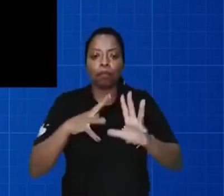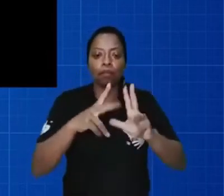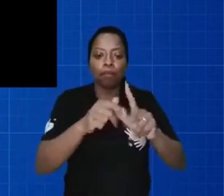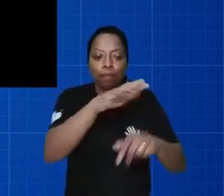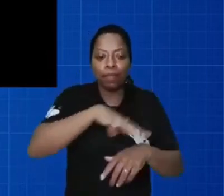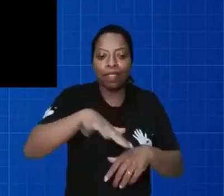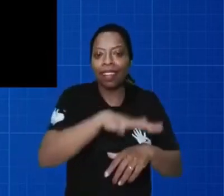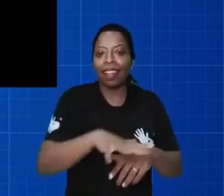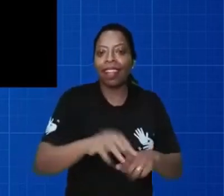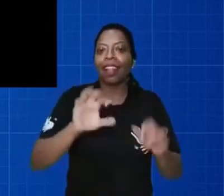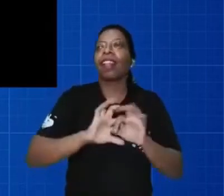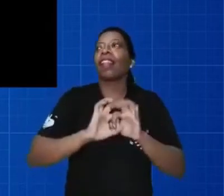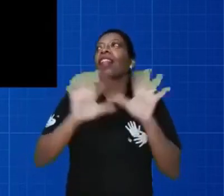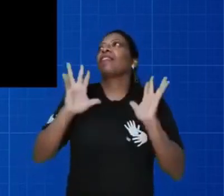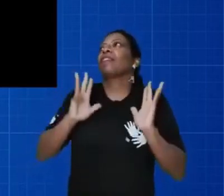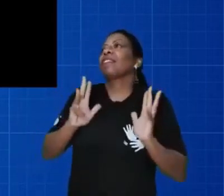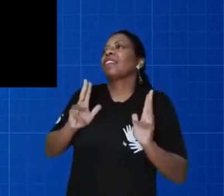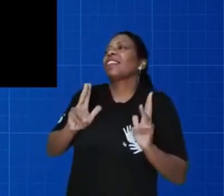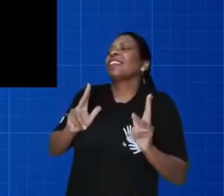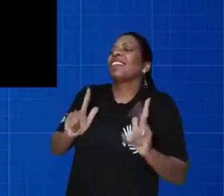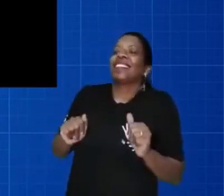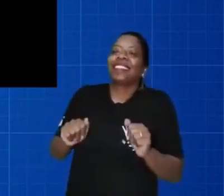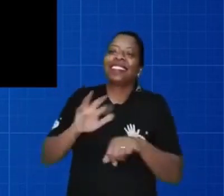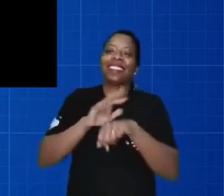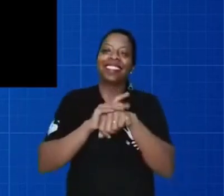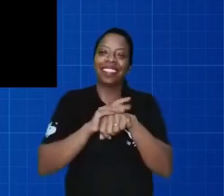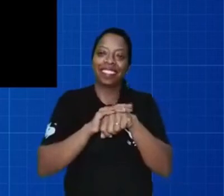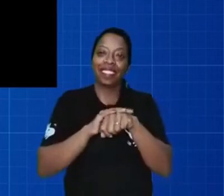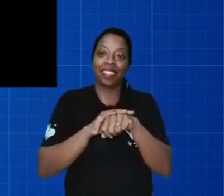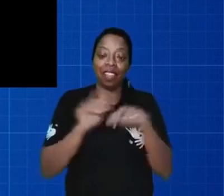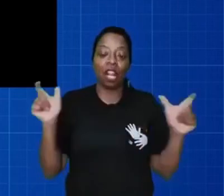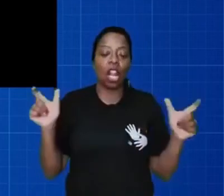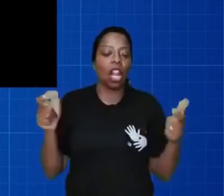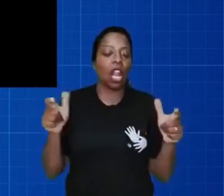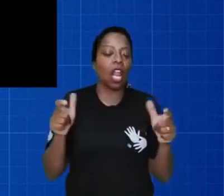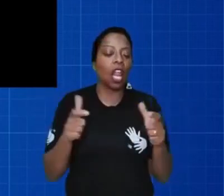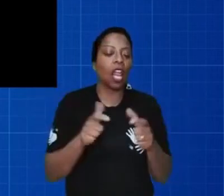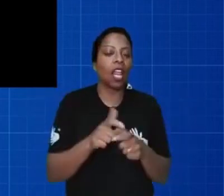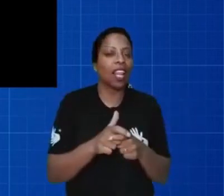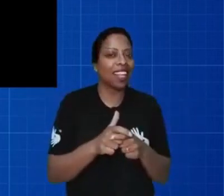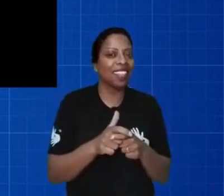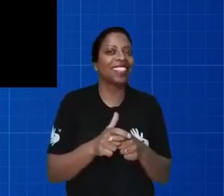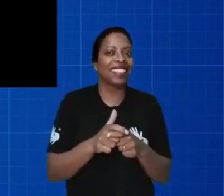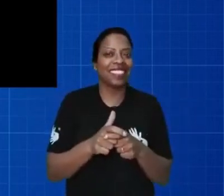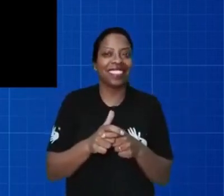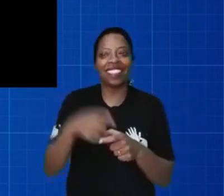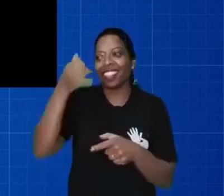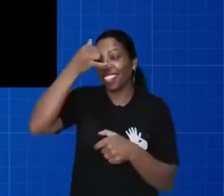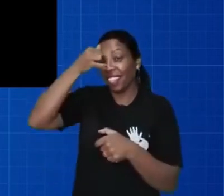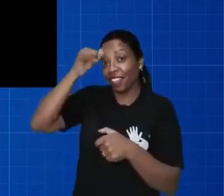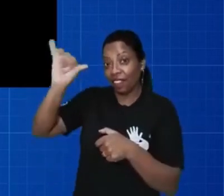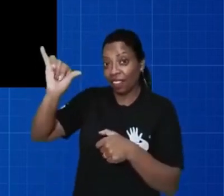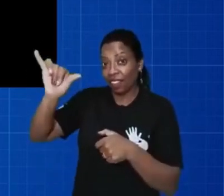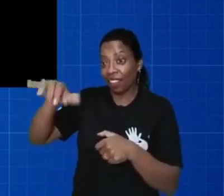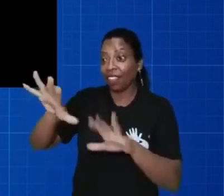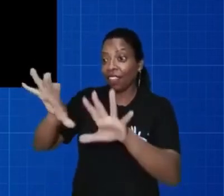a circulação da doença, vai prevenir a nossa própria saúde, a saúde dos familiares e de outras pessoas também que nós temos contato.